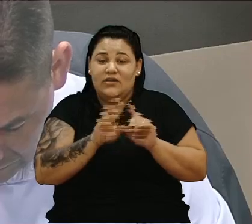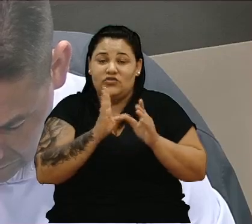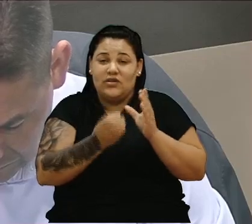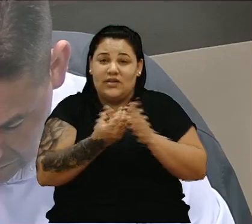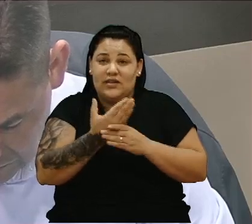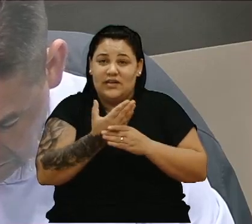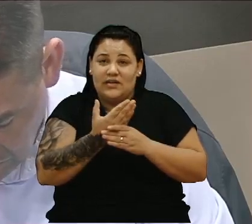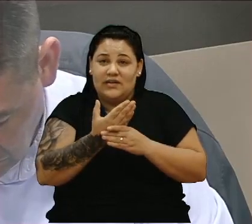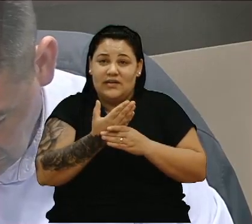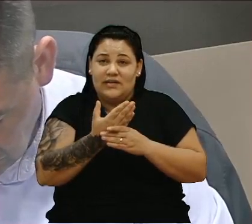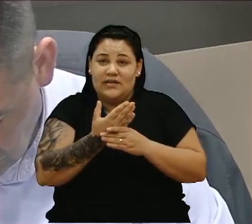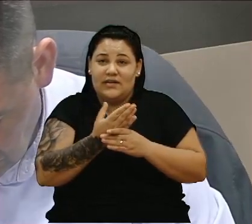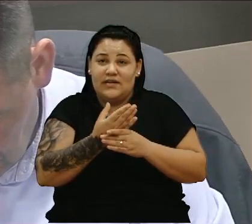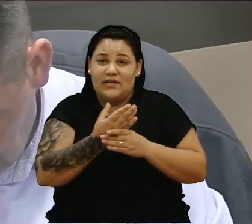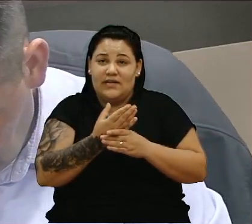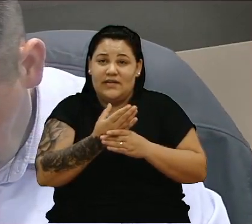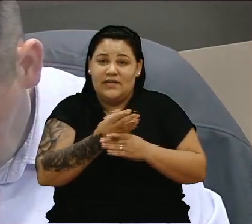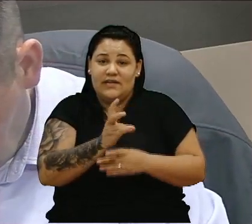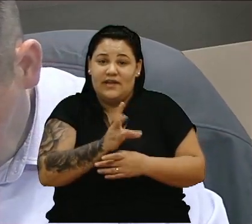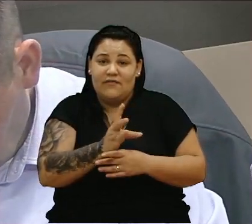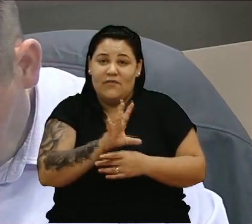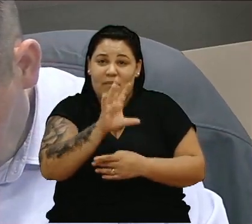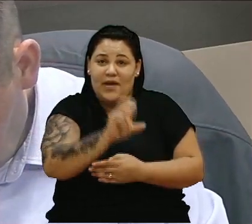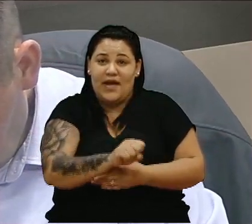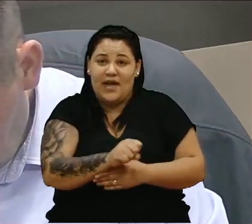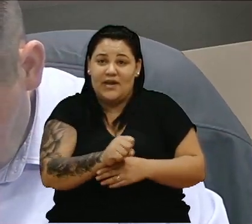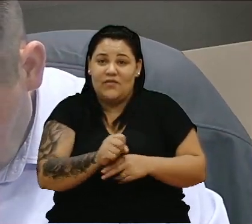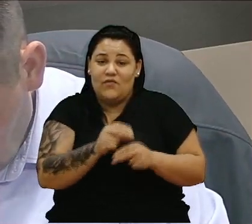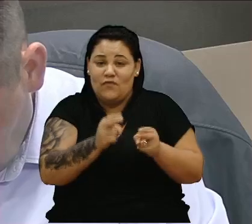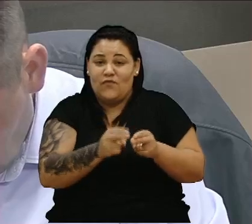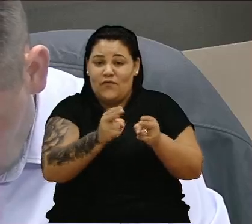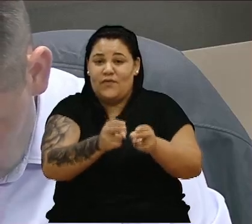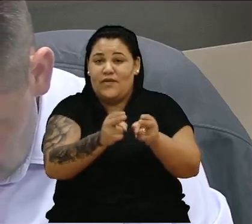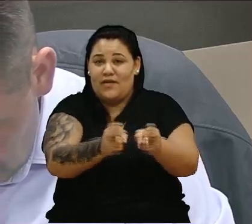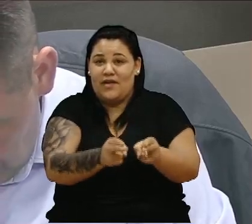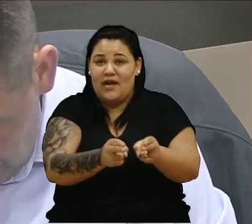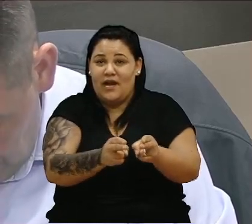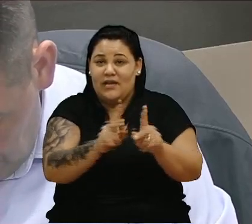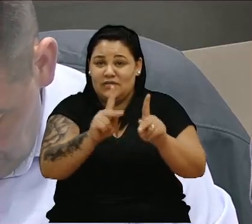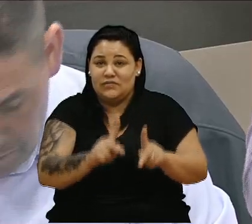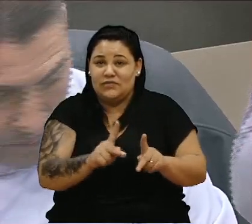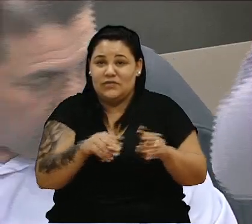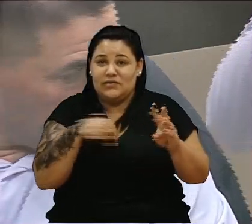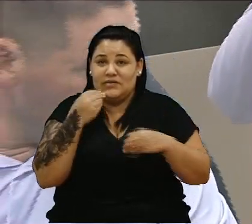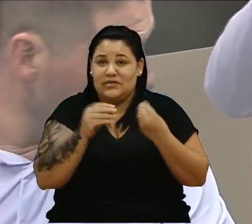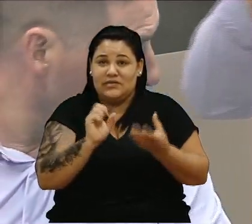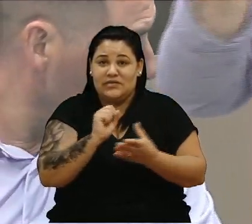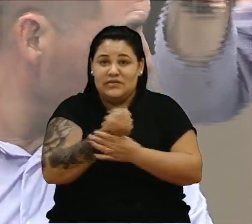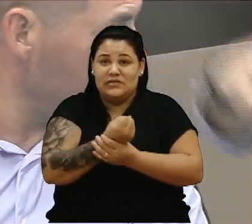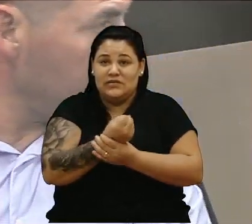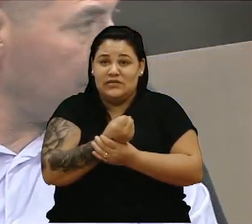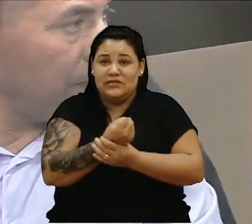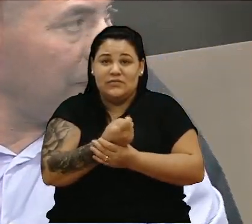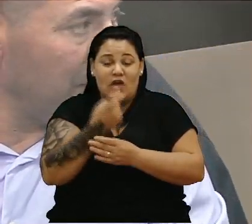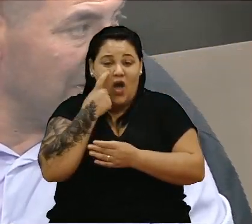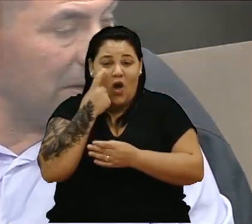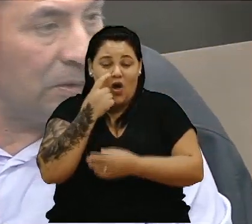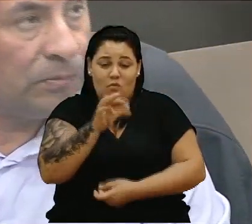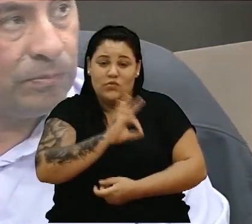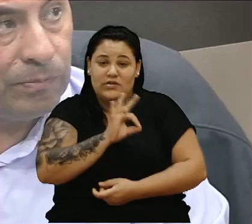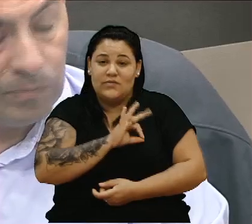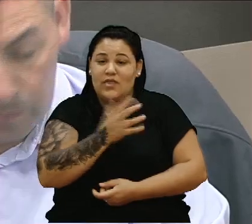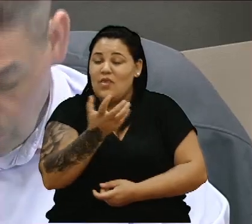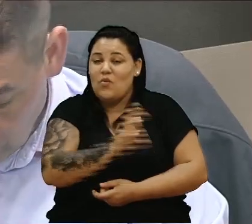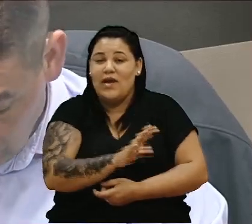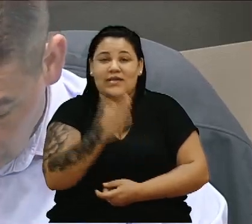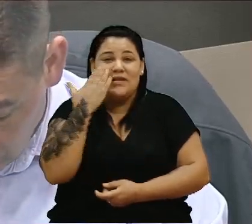aqui, elogiando o tráfico que foi pego na estação férrea outro dia, então as pessoas se sentem seguras, e a pessoa quando olha o policiamento ostensivo, não quer saber